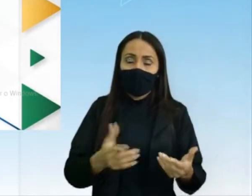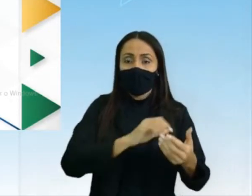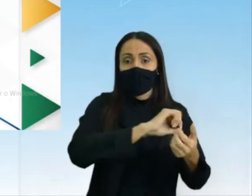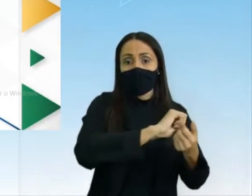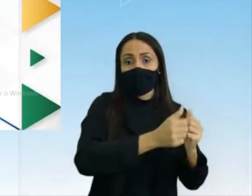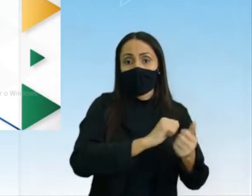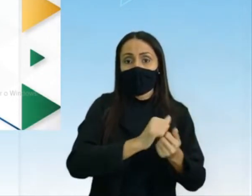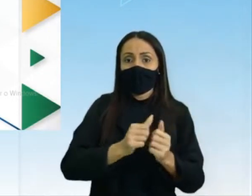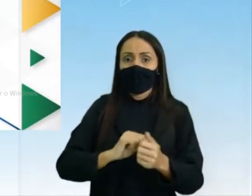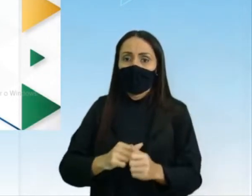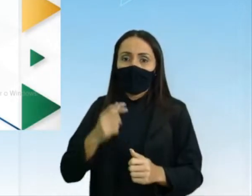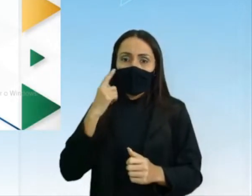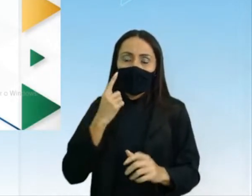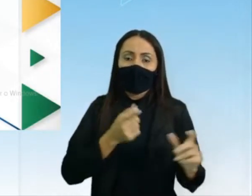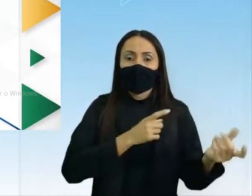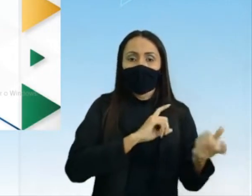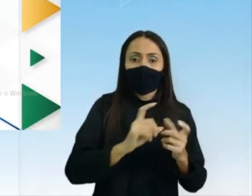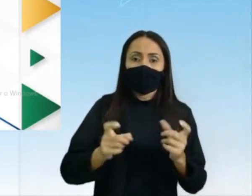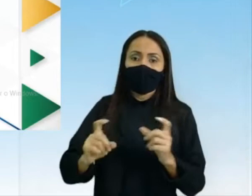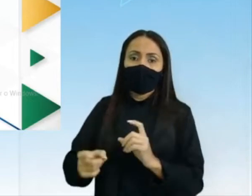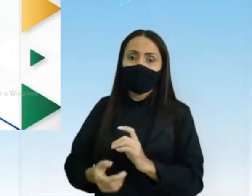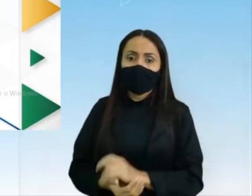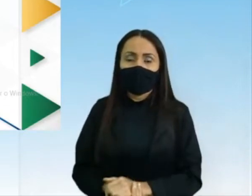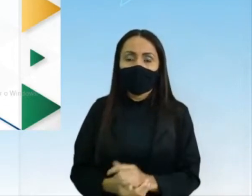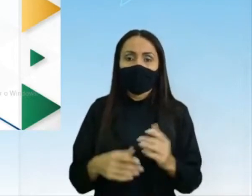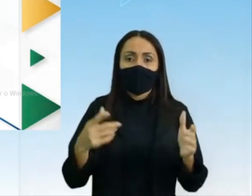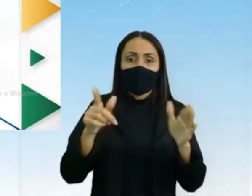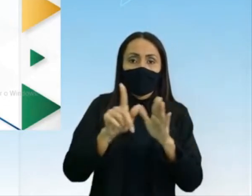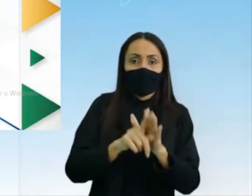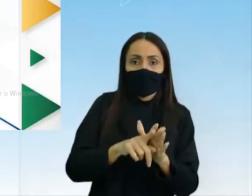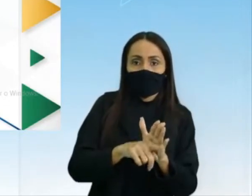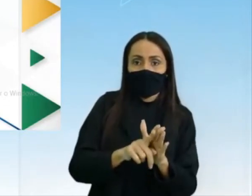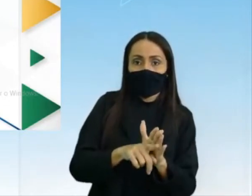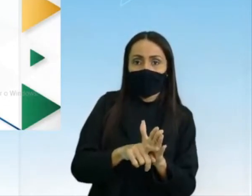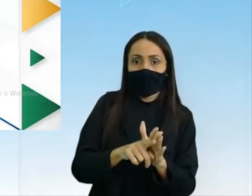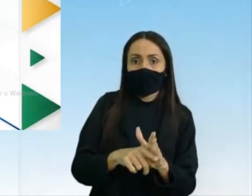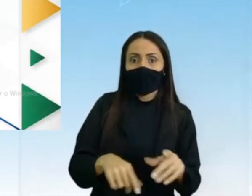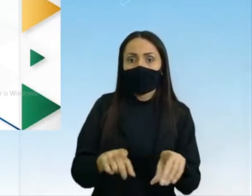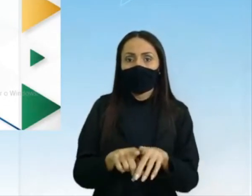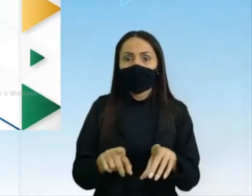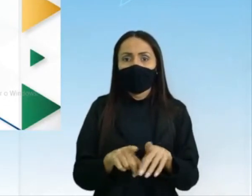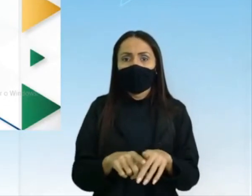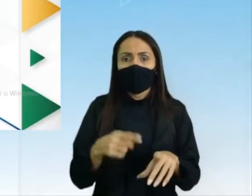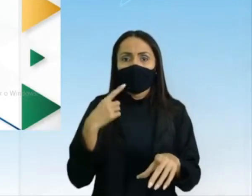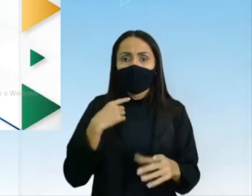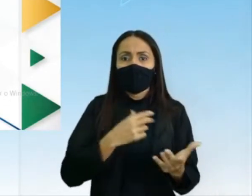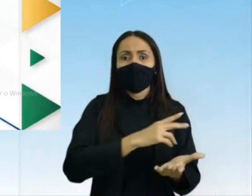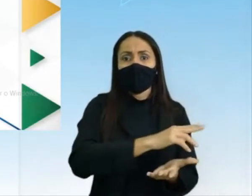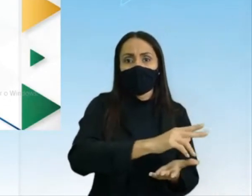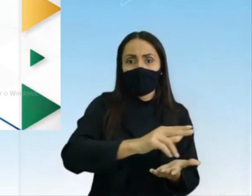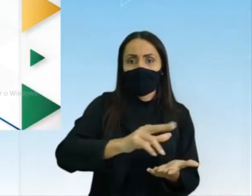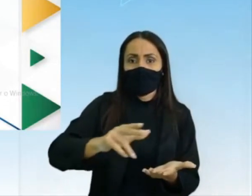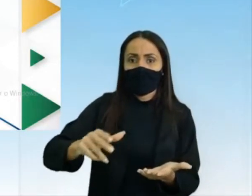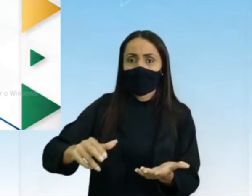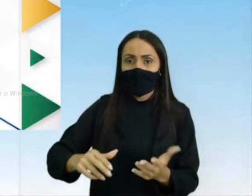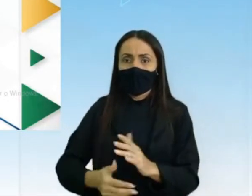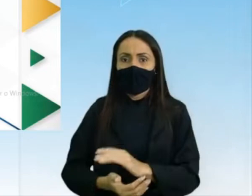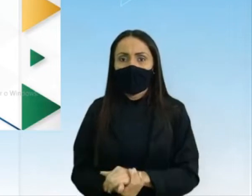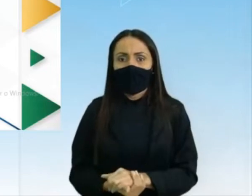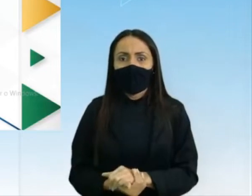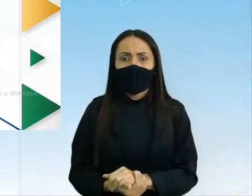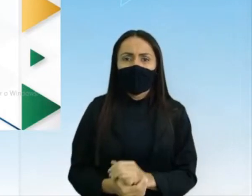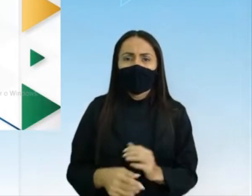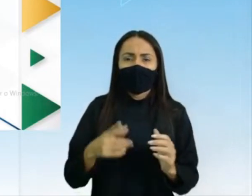o nosso discurso àquele gênero. Lembrar que gêneros são vários, mas nesse caso aqui